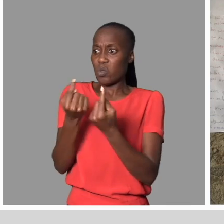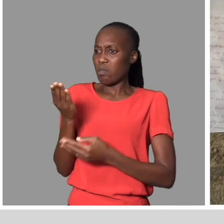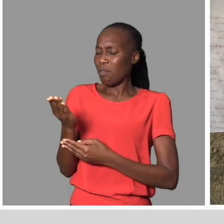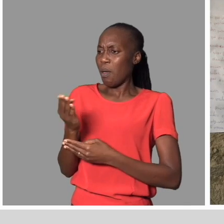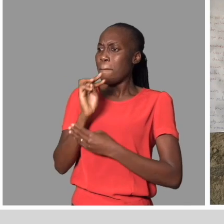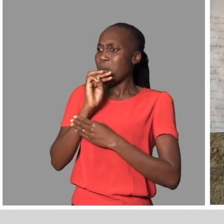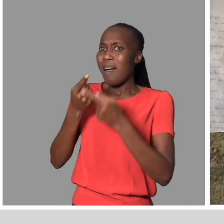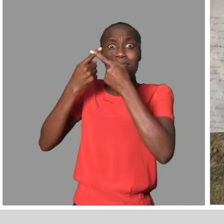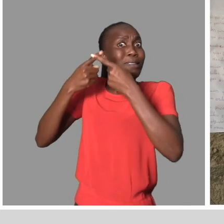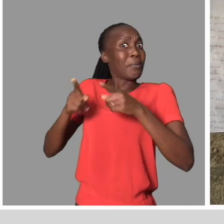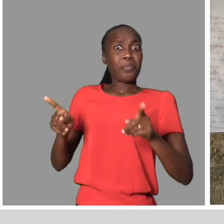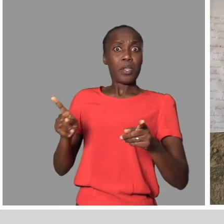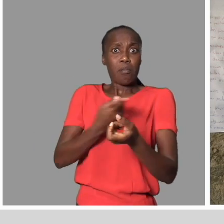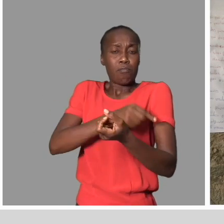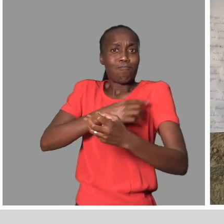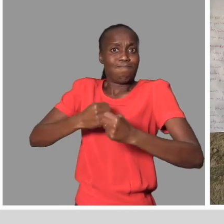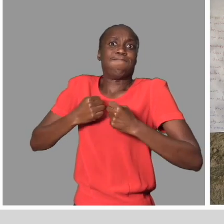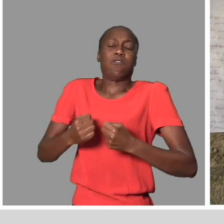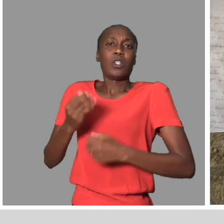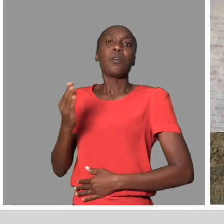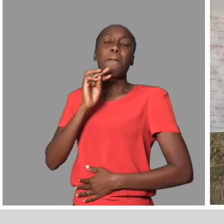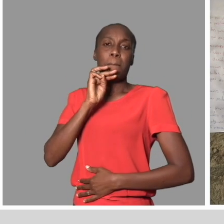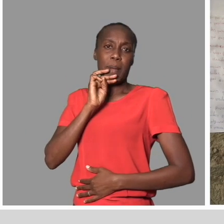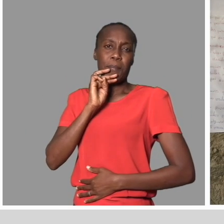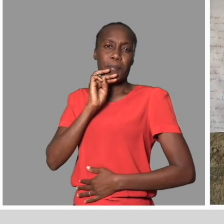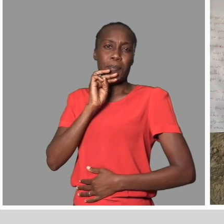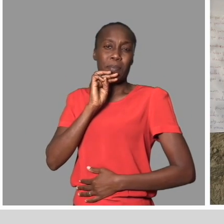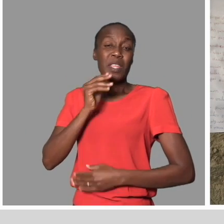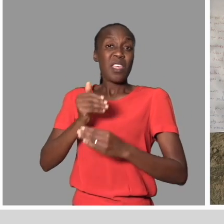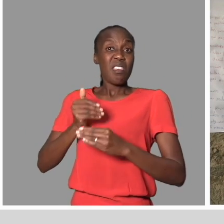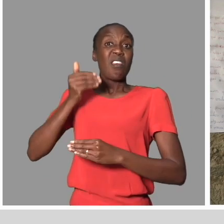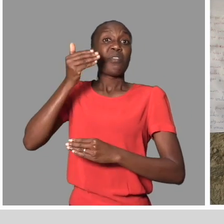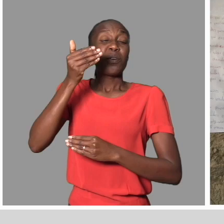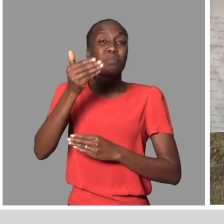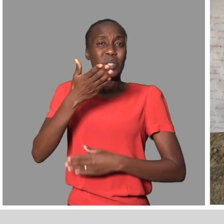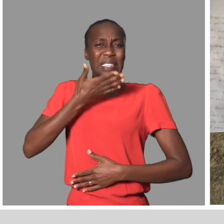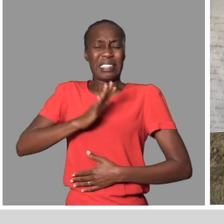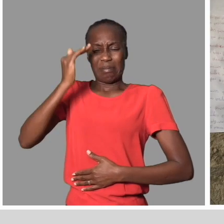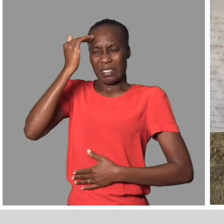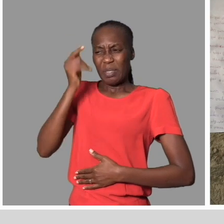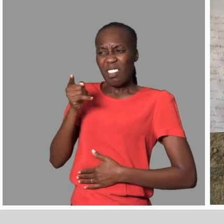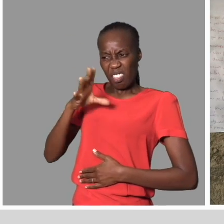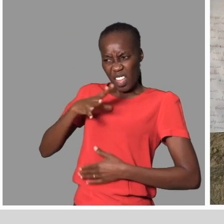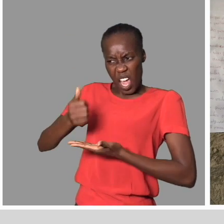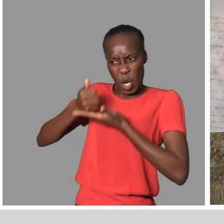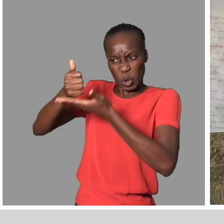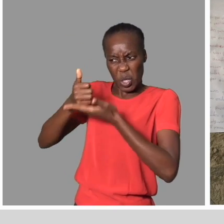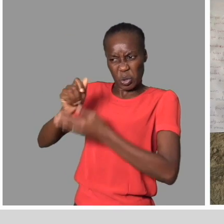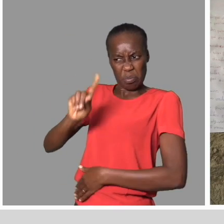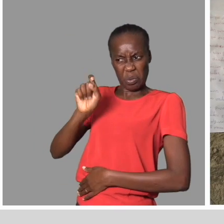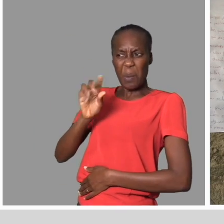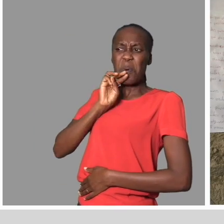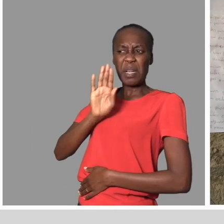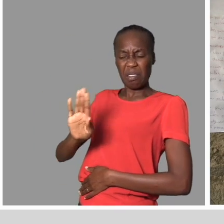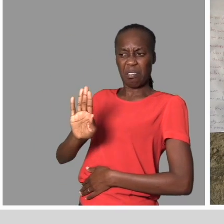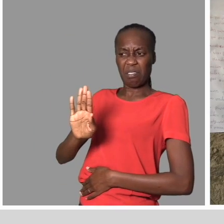situação completamente diferente dela. E que, no âmbito de procurar saber se ela beneficiava-se de alguma